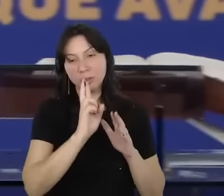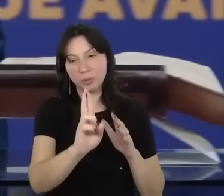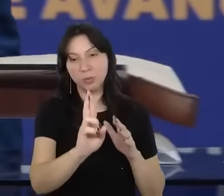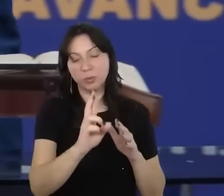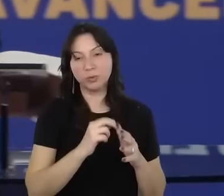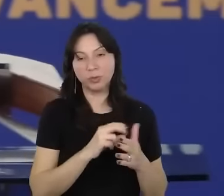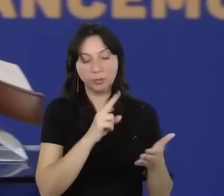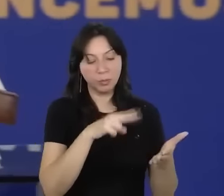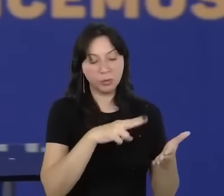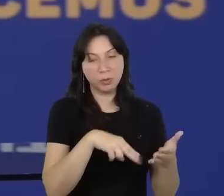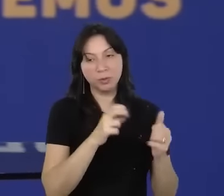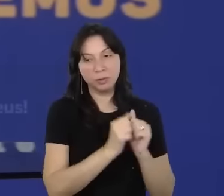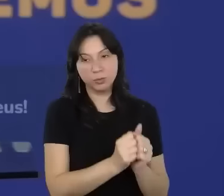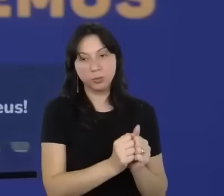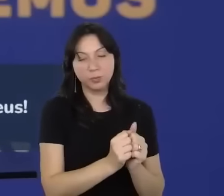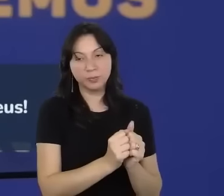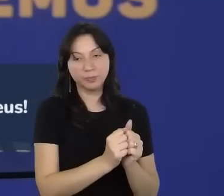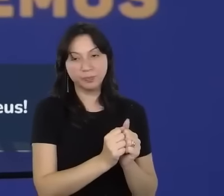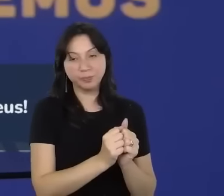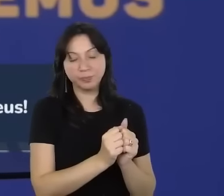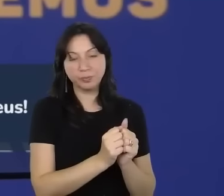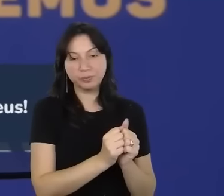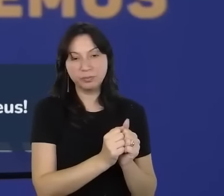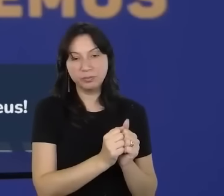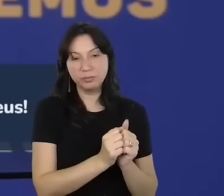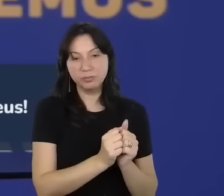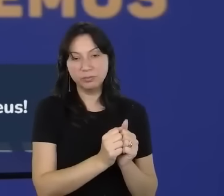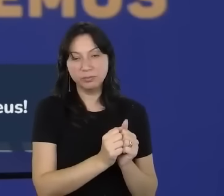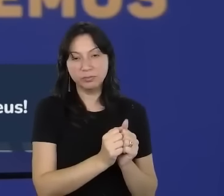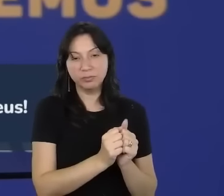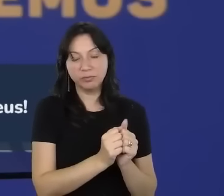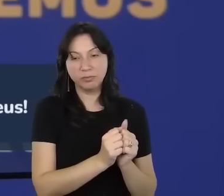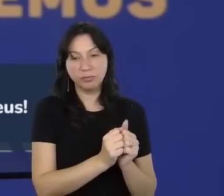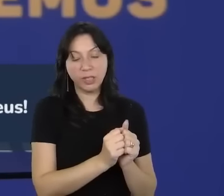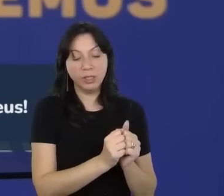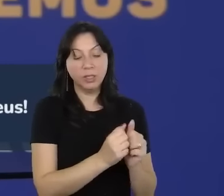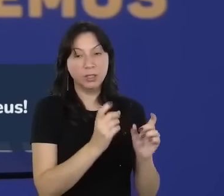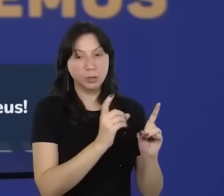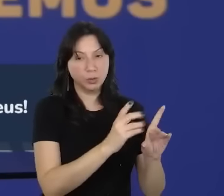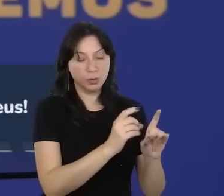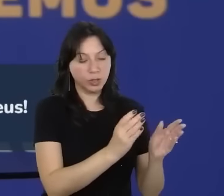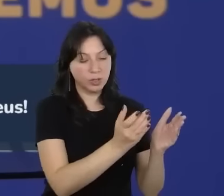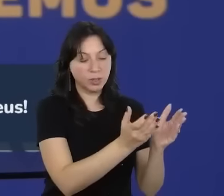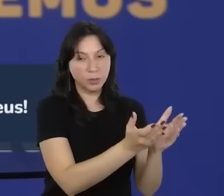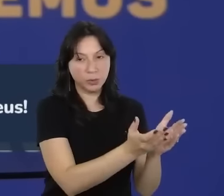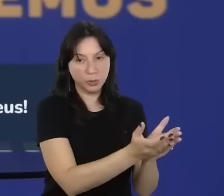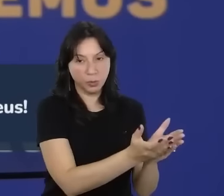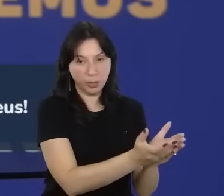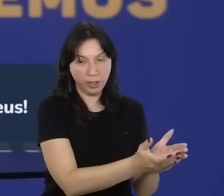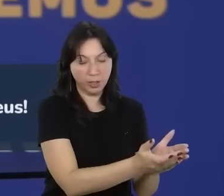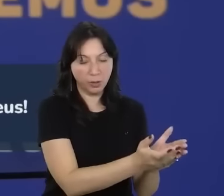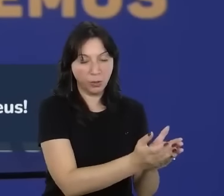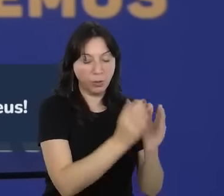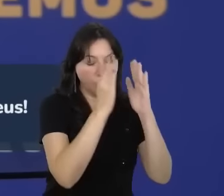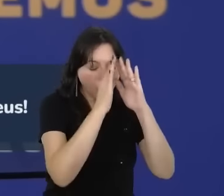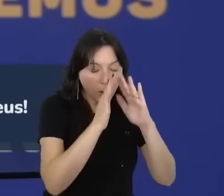33 comigo em voz alta vamos juntos e os que estavam no barco o adoraram